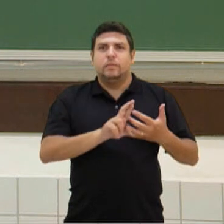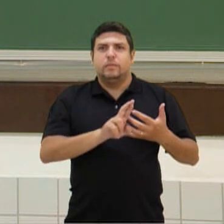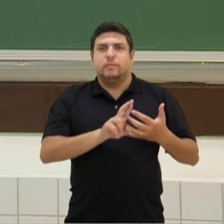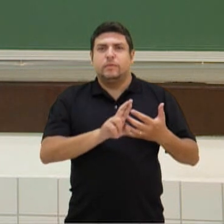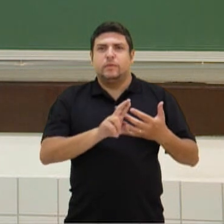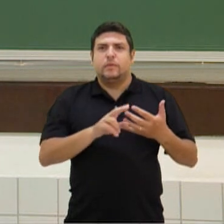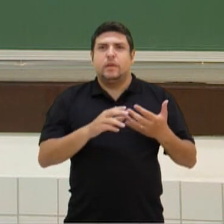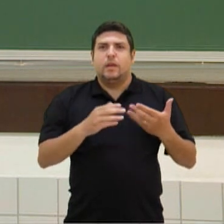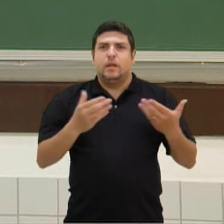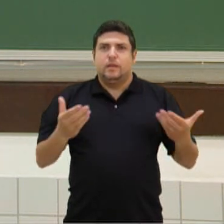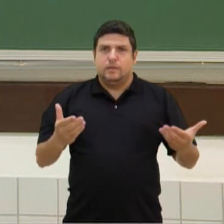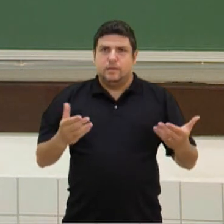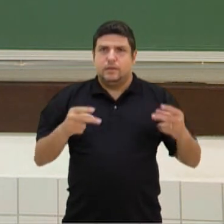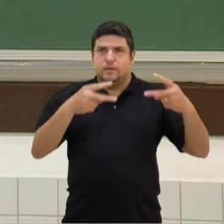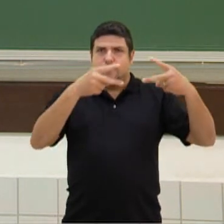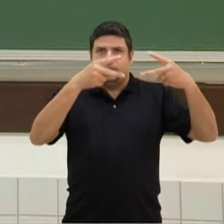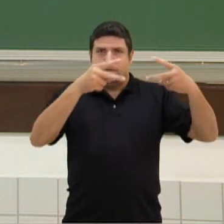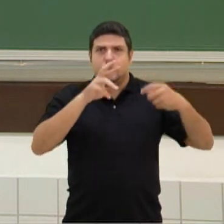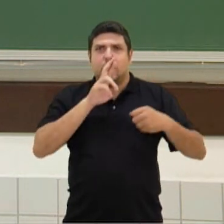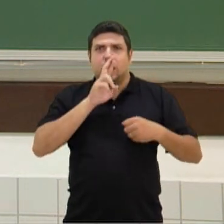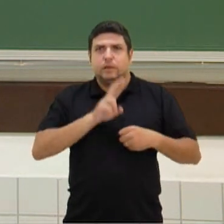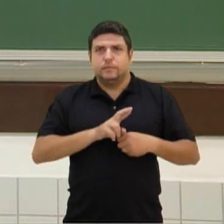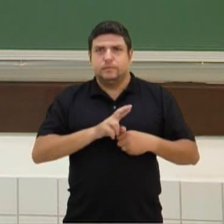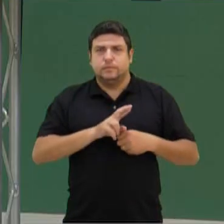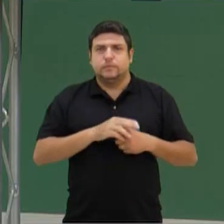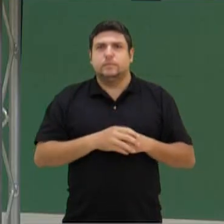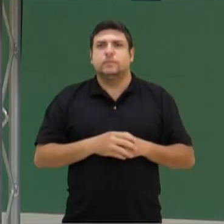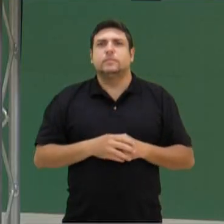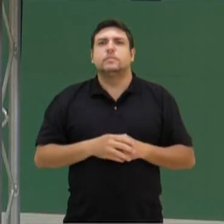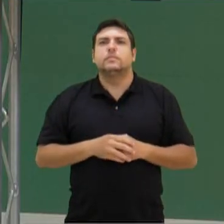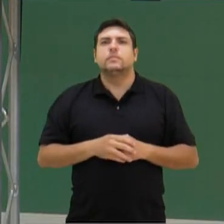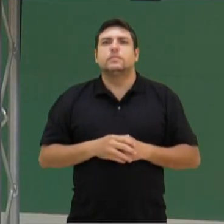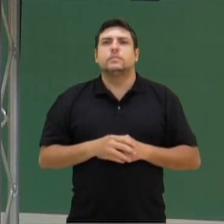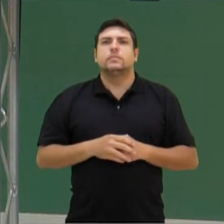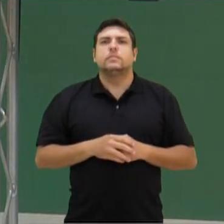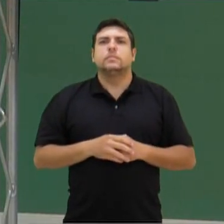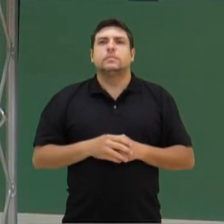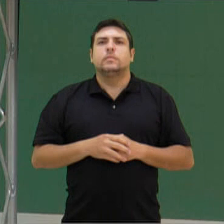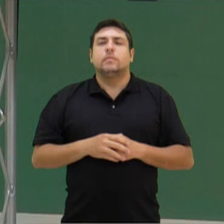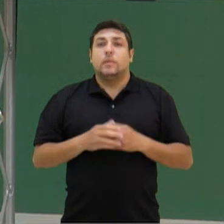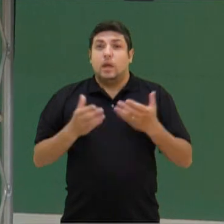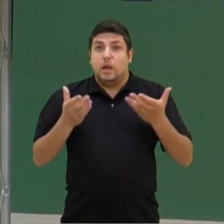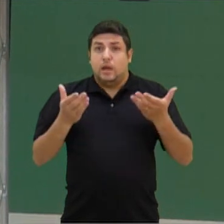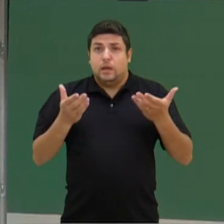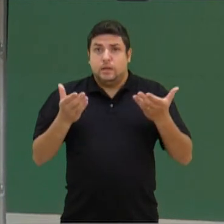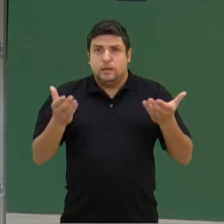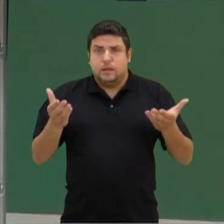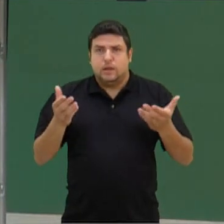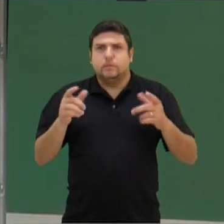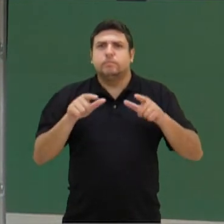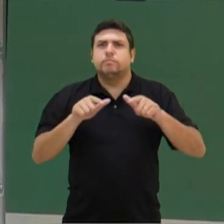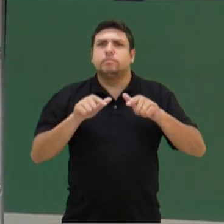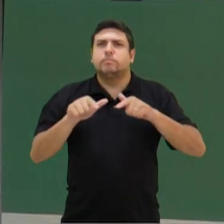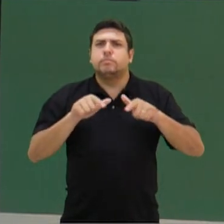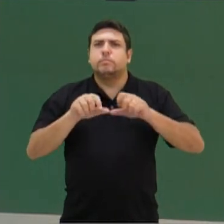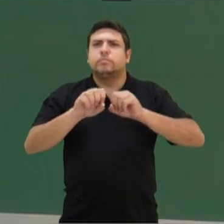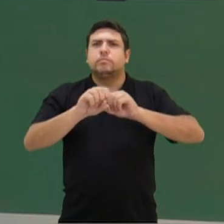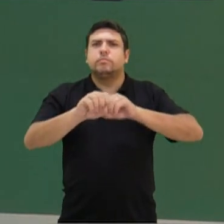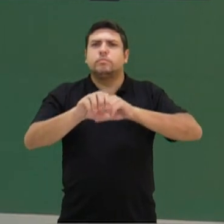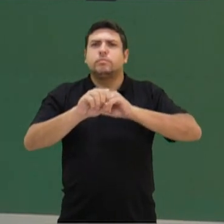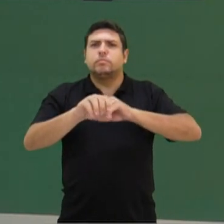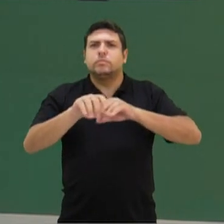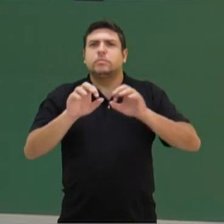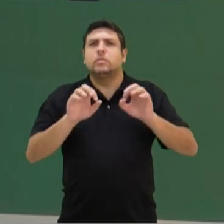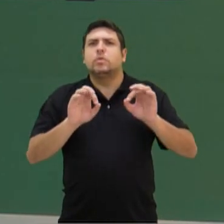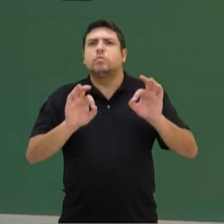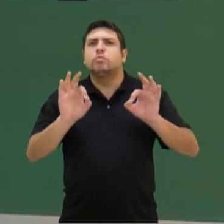desse conceito de inequação. Vamos à frente para relembrar. Aqui a gente trabalhou com vocês esse exemplo, né? A